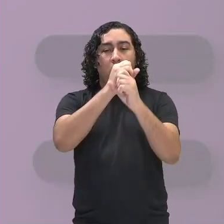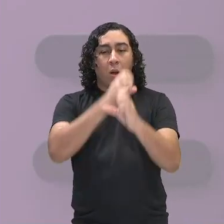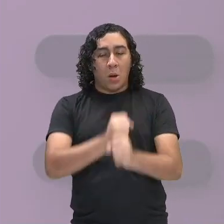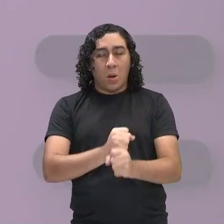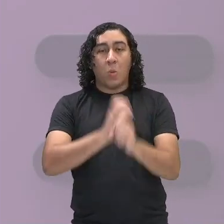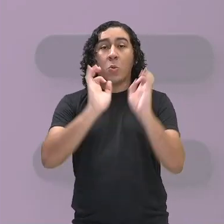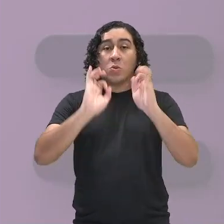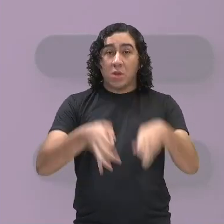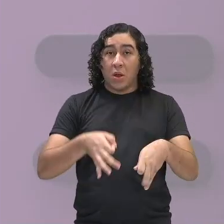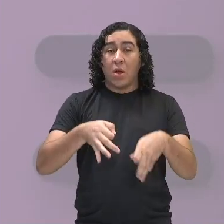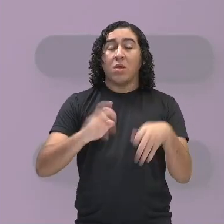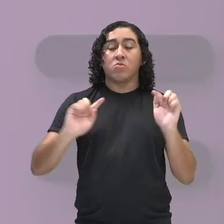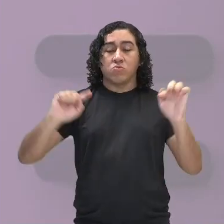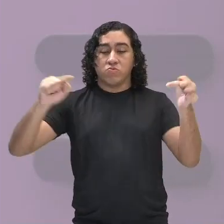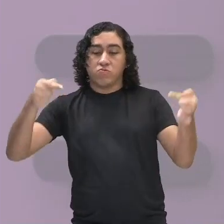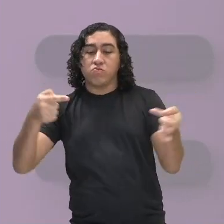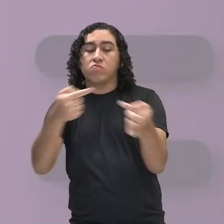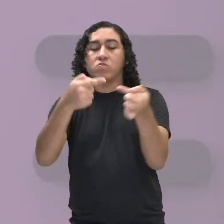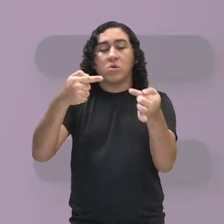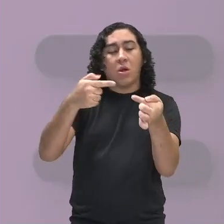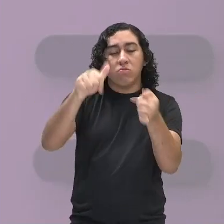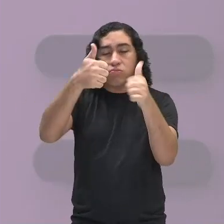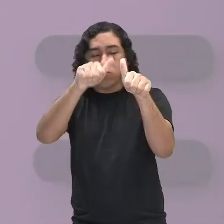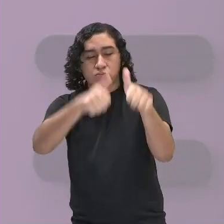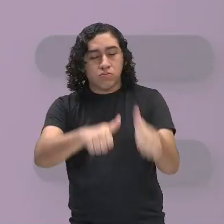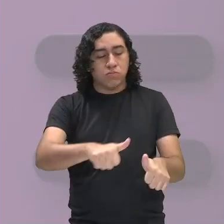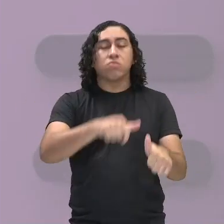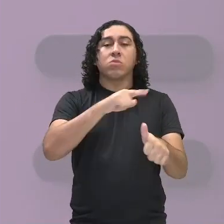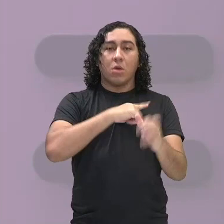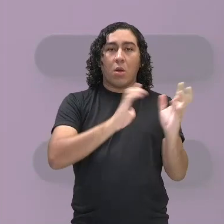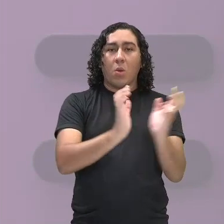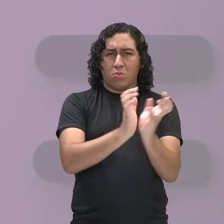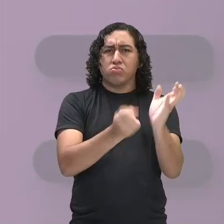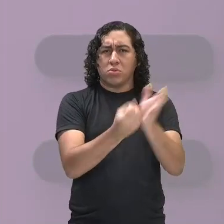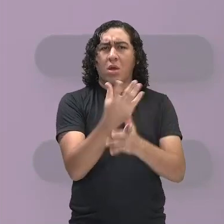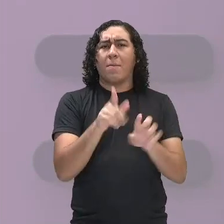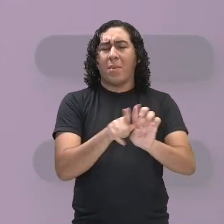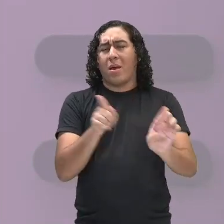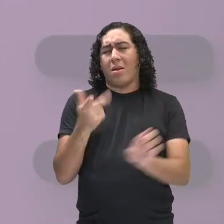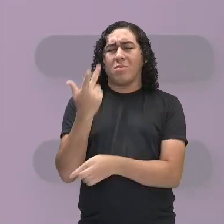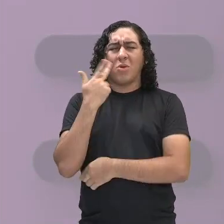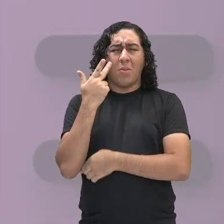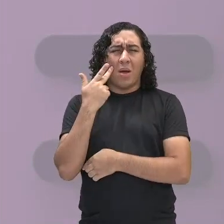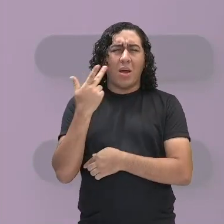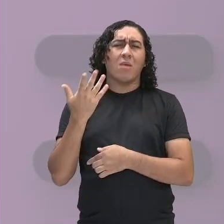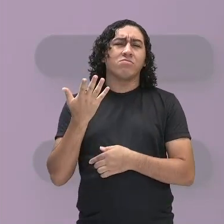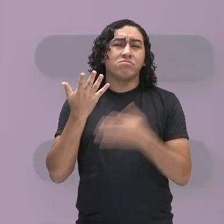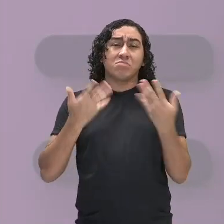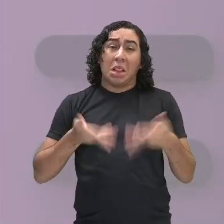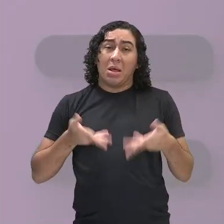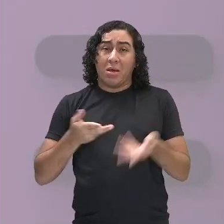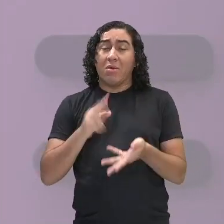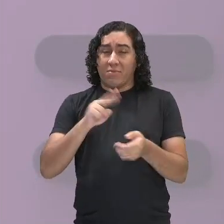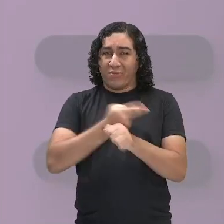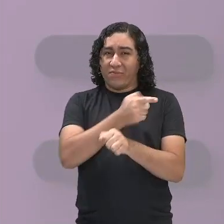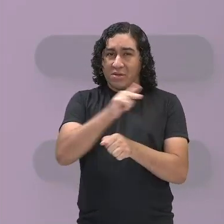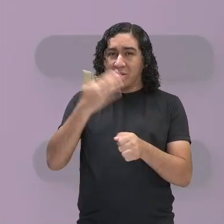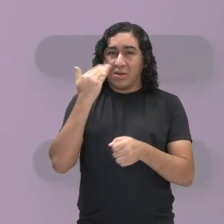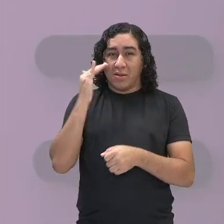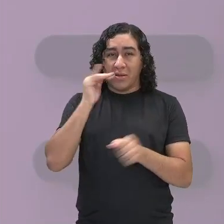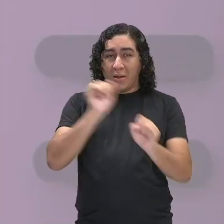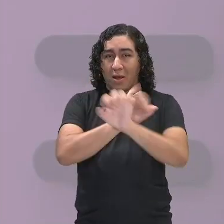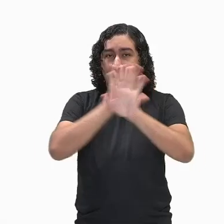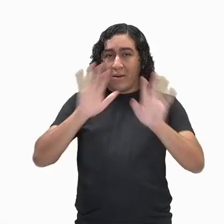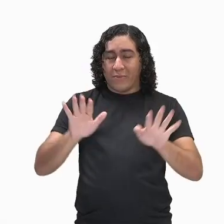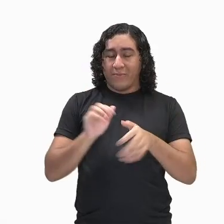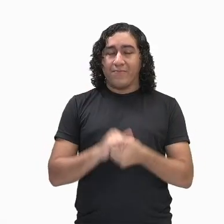para a gente conseguir montar essas sequências numéricas. Mas é tranquilo, bem tranquilo, vocês vão entender, tá bom? Então vamos à nossa